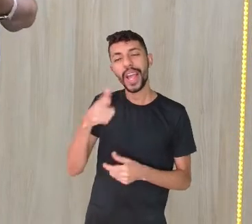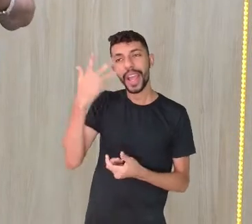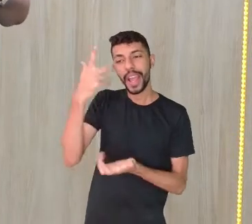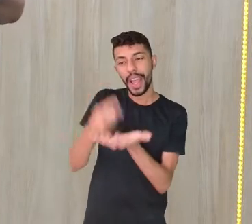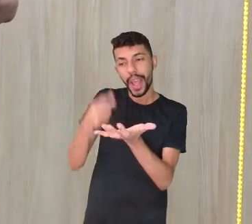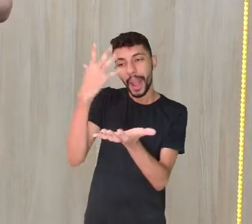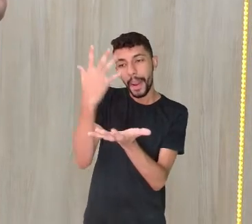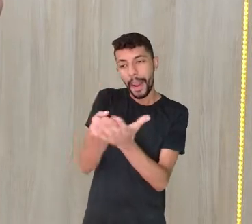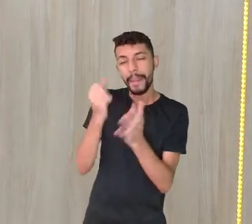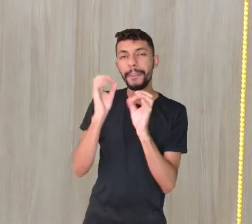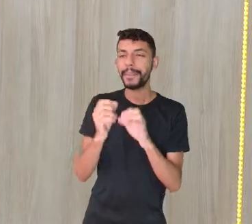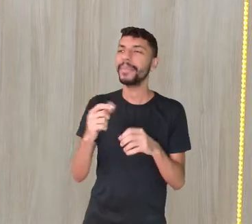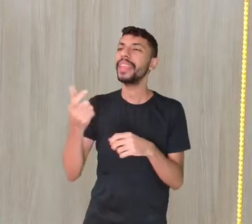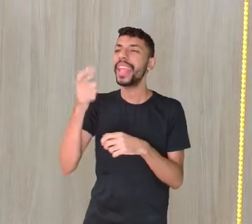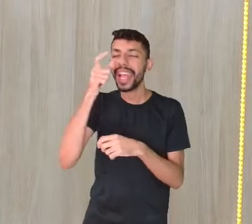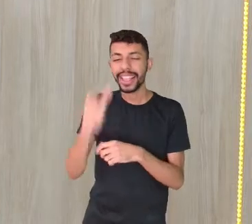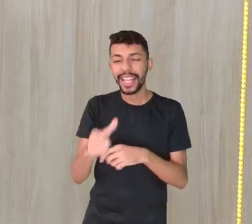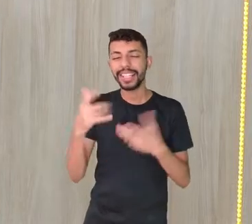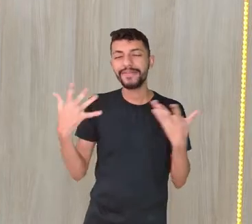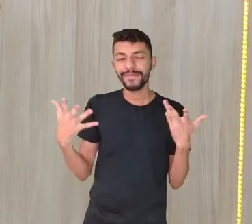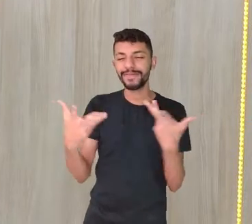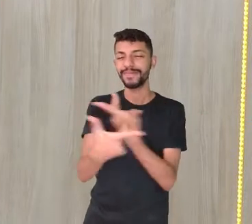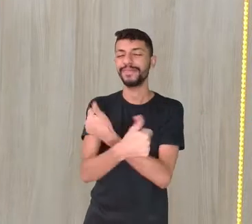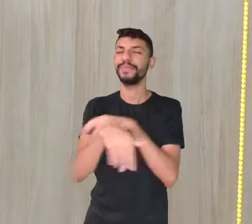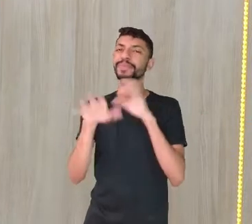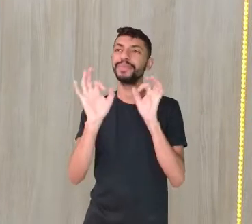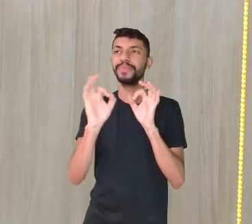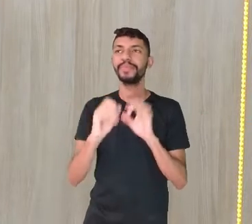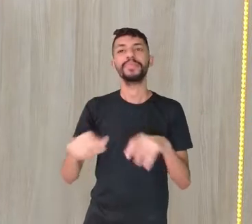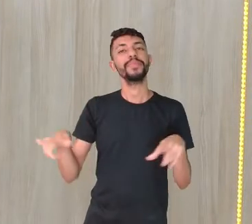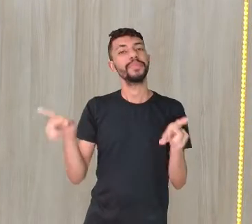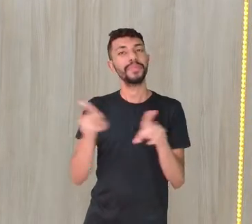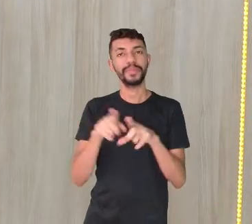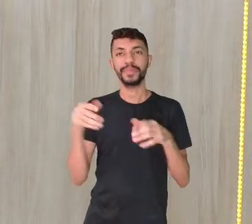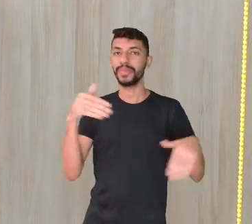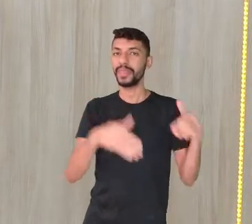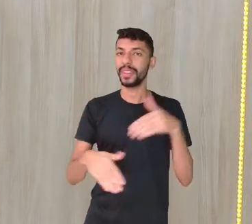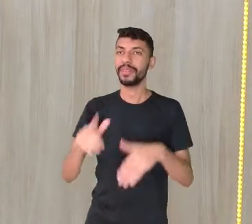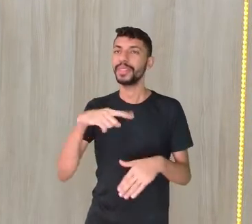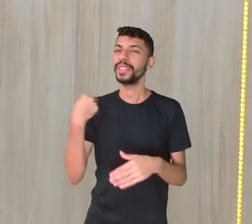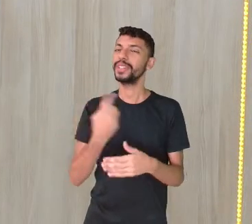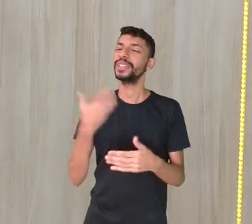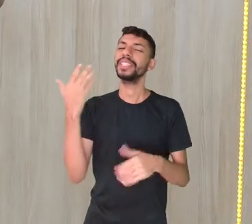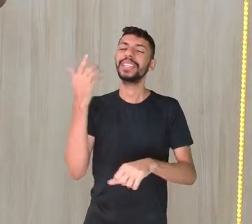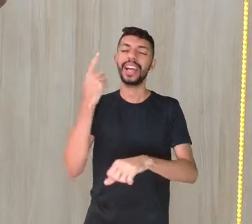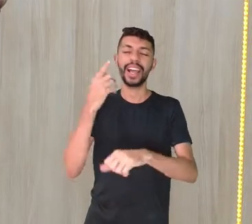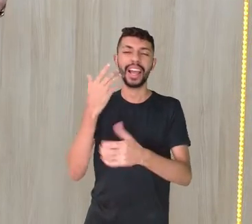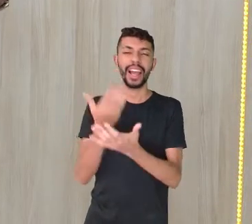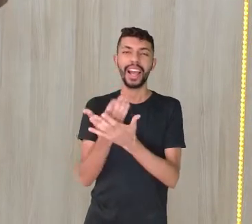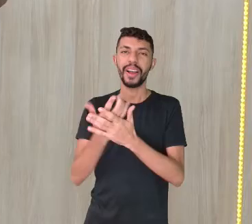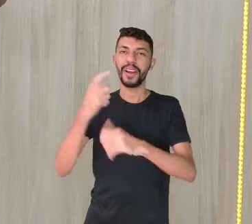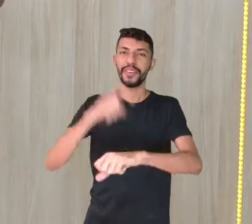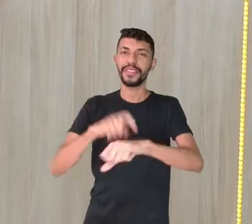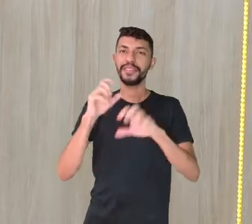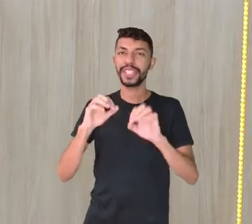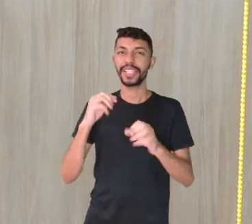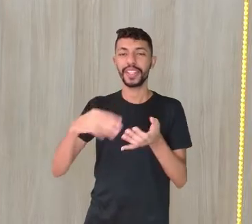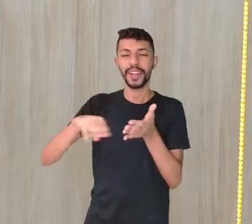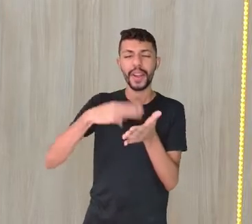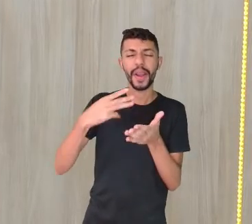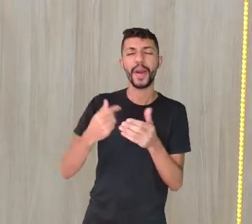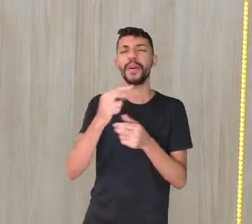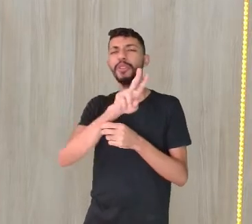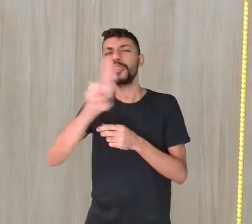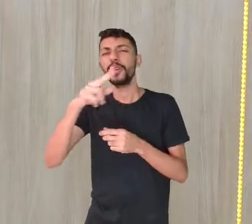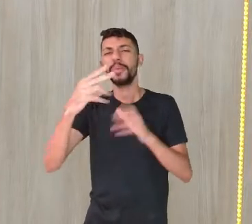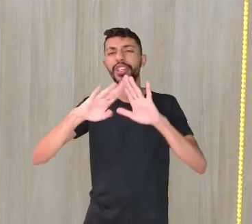Minha gente, é muito interessante, é fantástico estar participando da nossa aula ao vivo, conversando conosco, dizendo o nome da